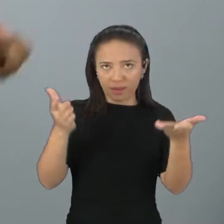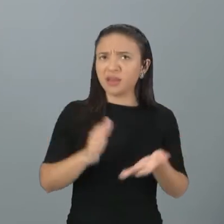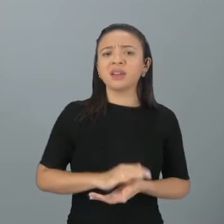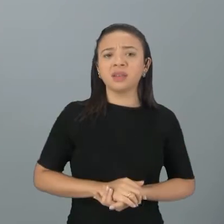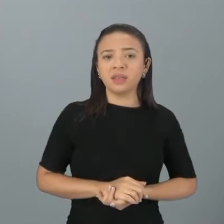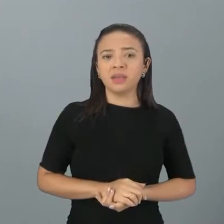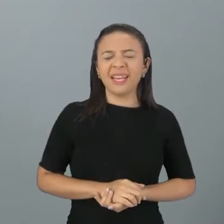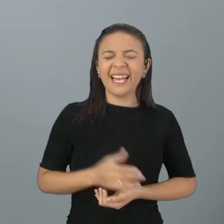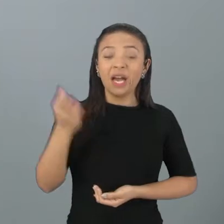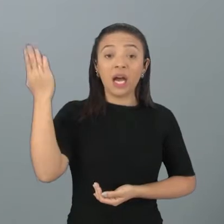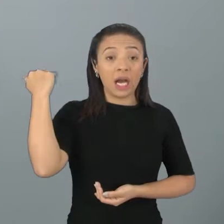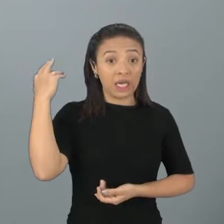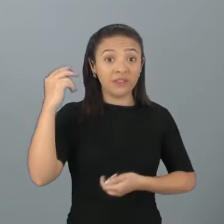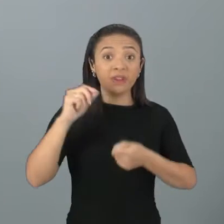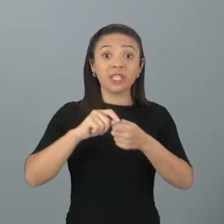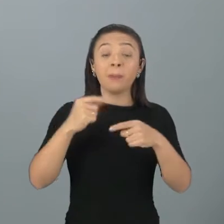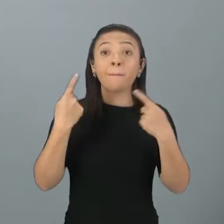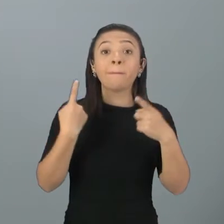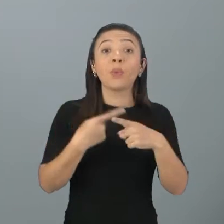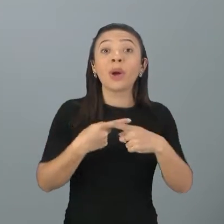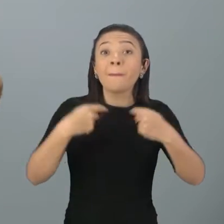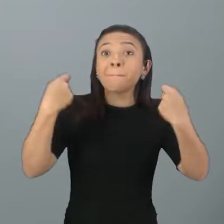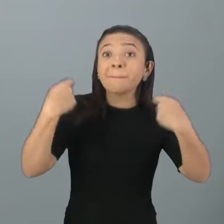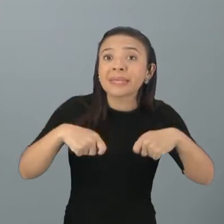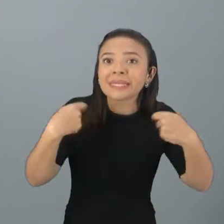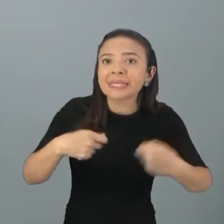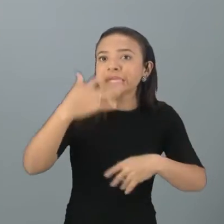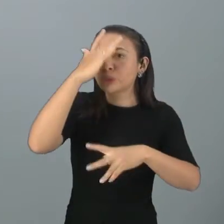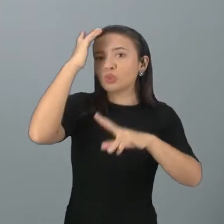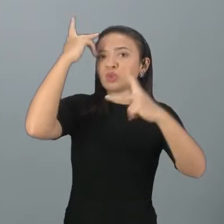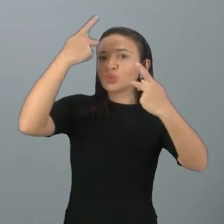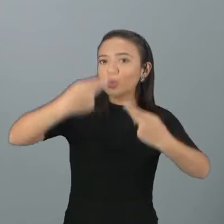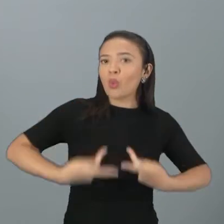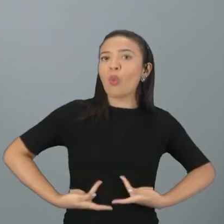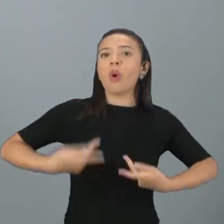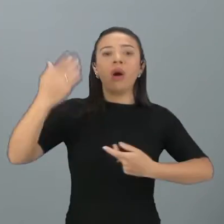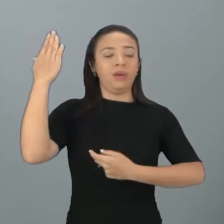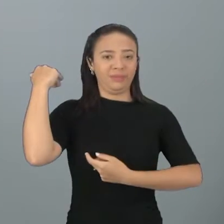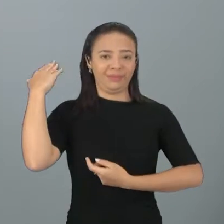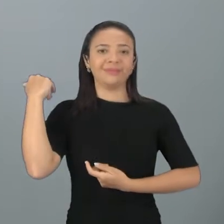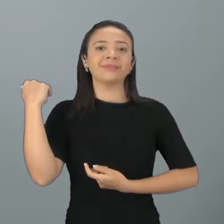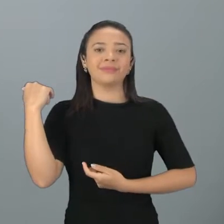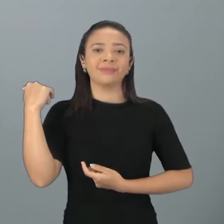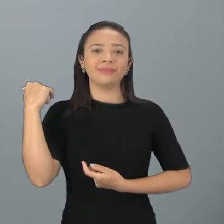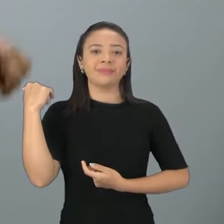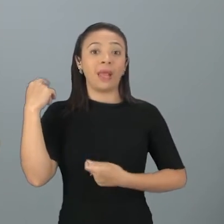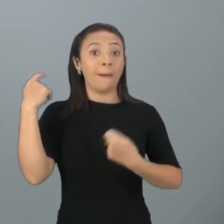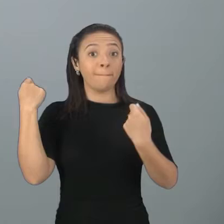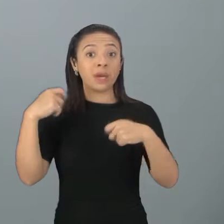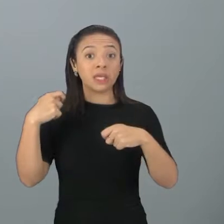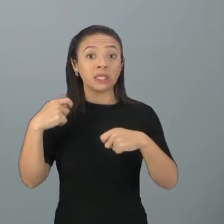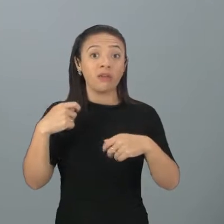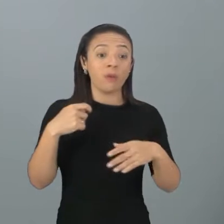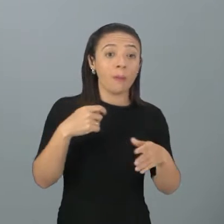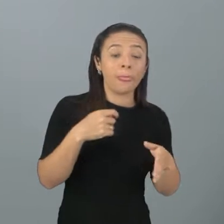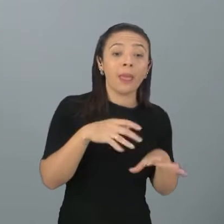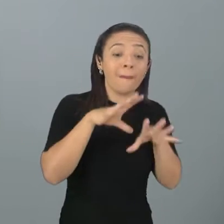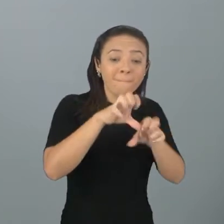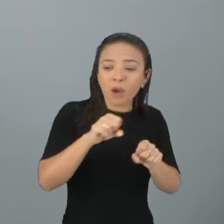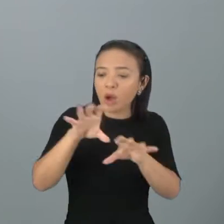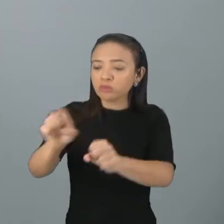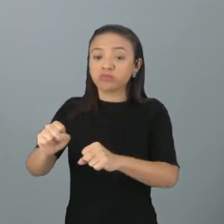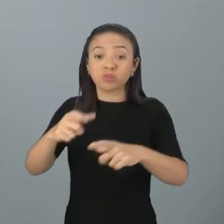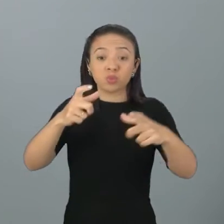gente fazia de uma necessidade que o homem tinha naquela época, né? Buscar novos lugares, que nem